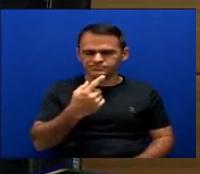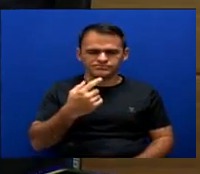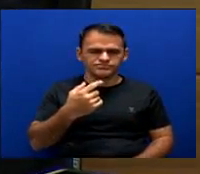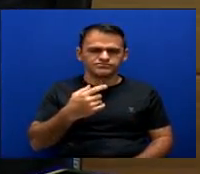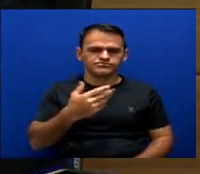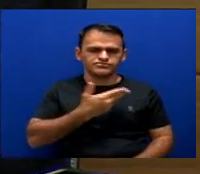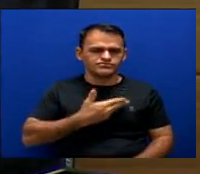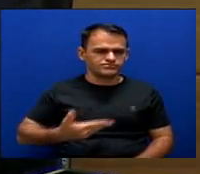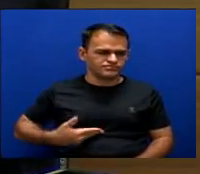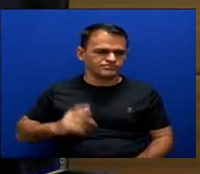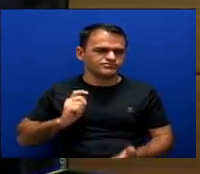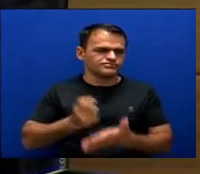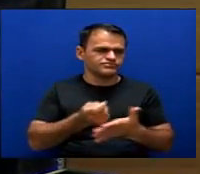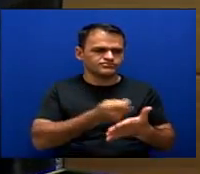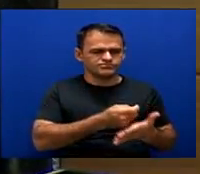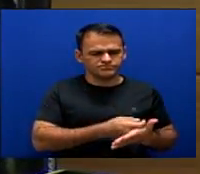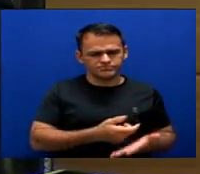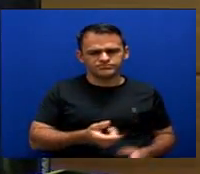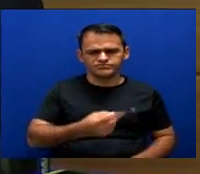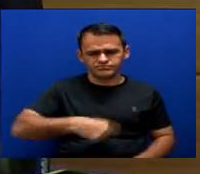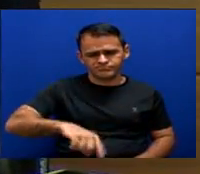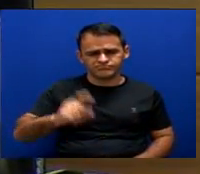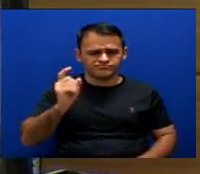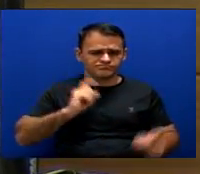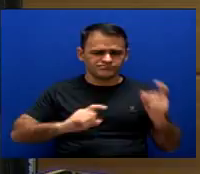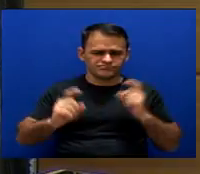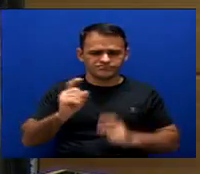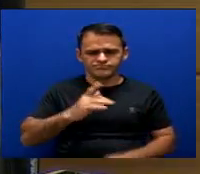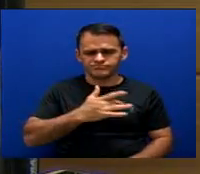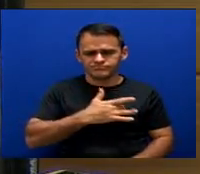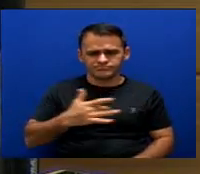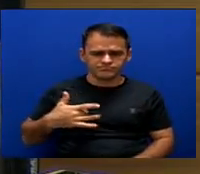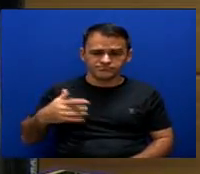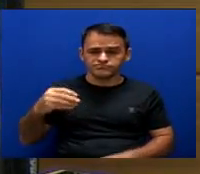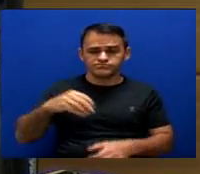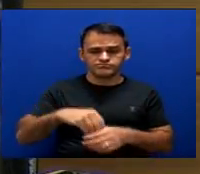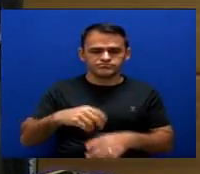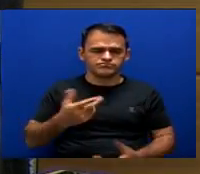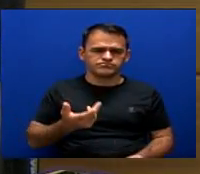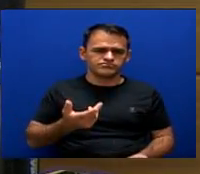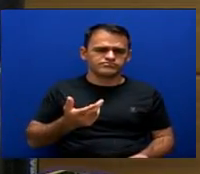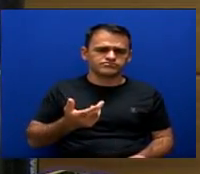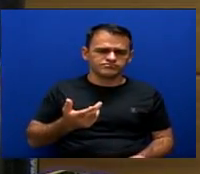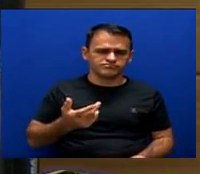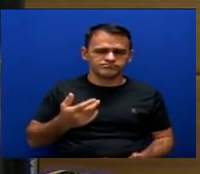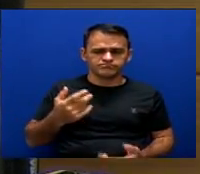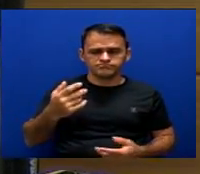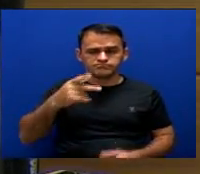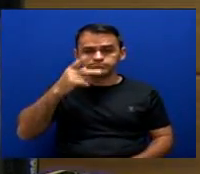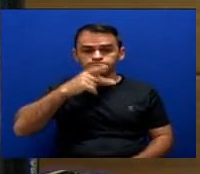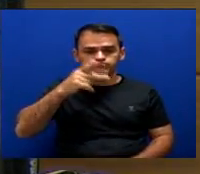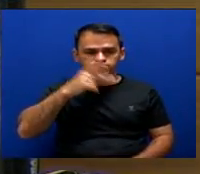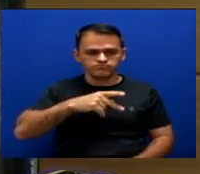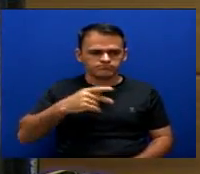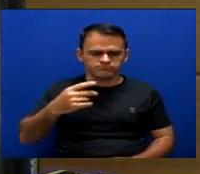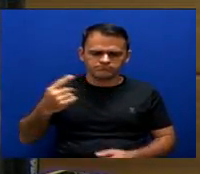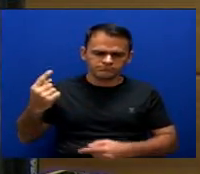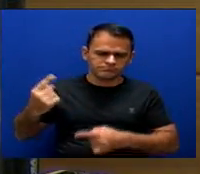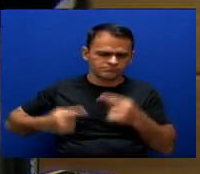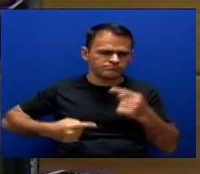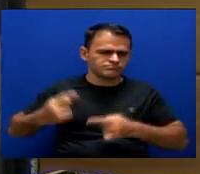também com essa política pública de saúde discute essa política mais